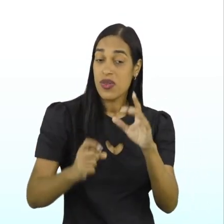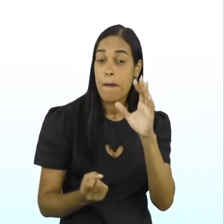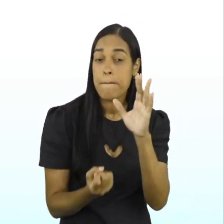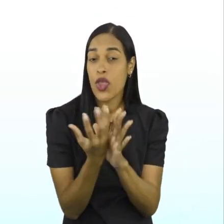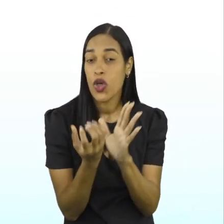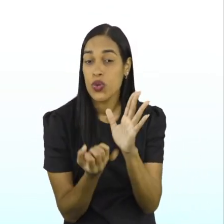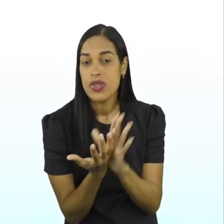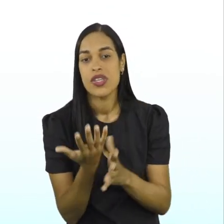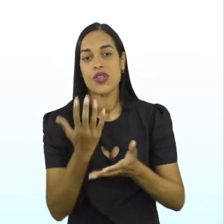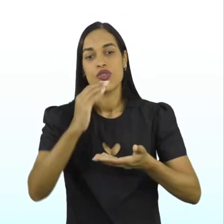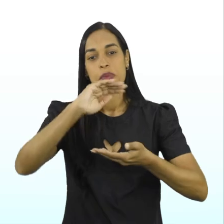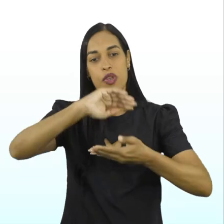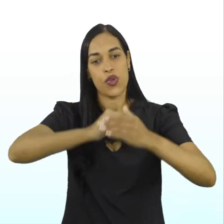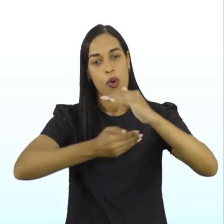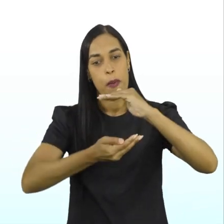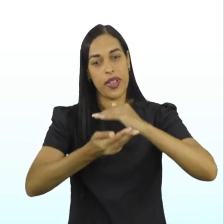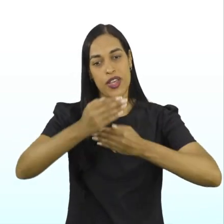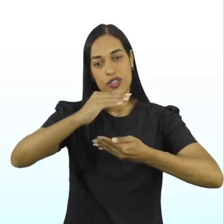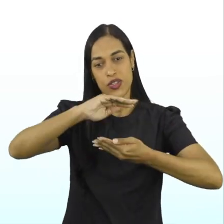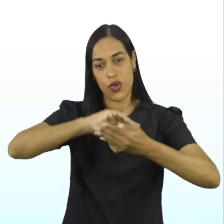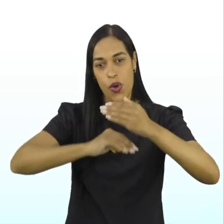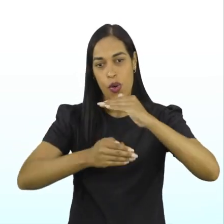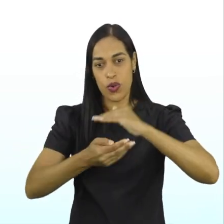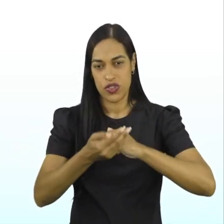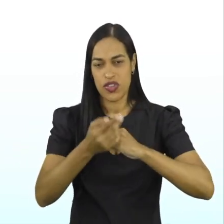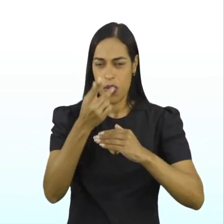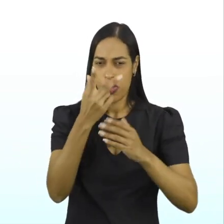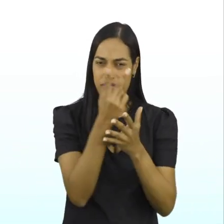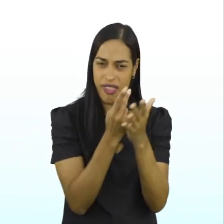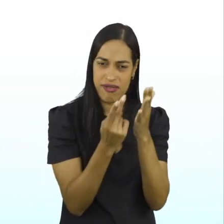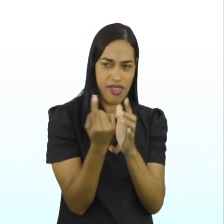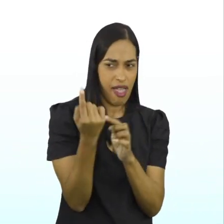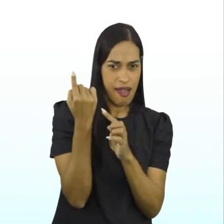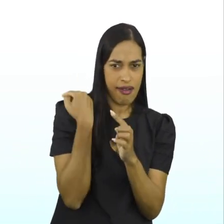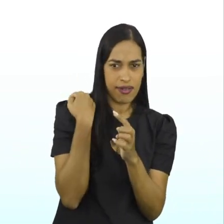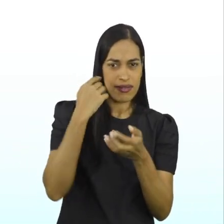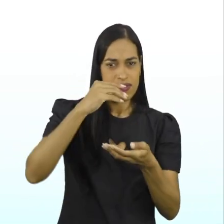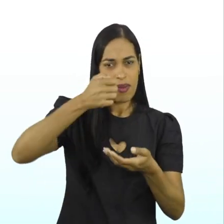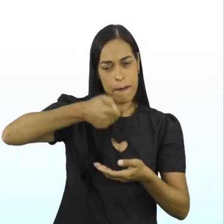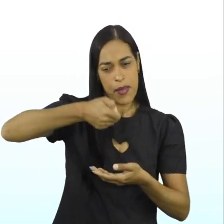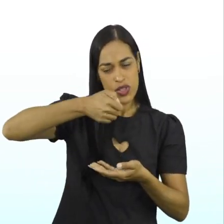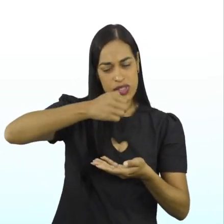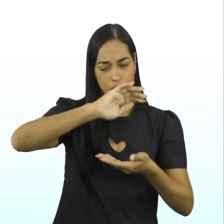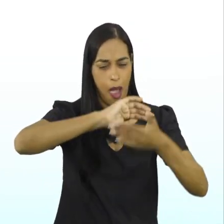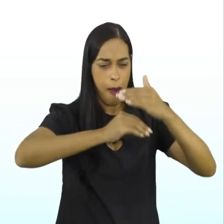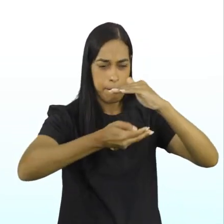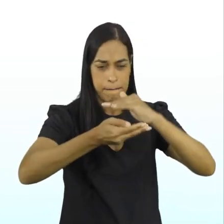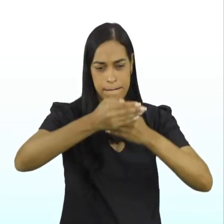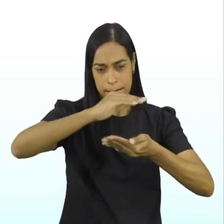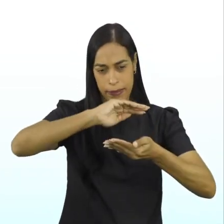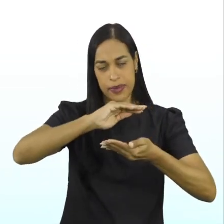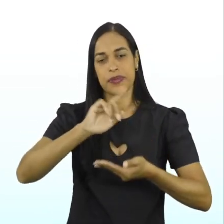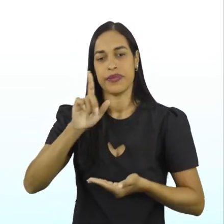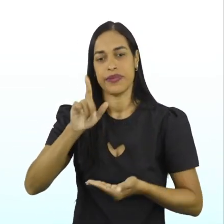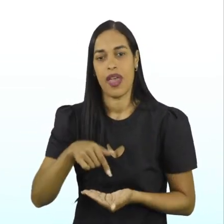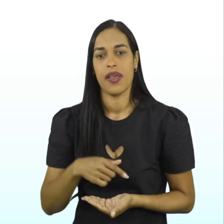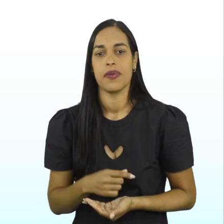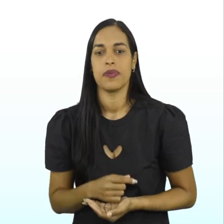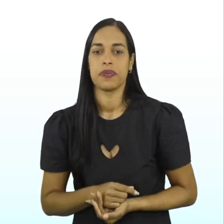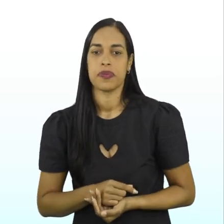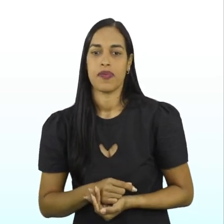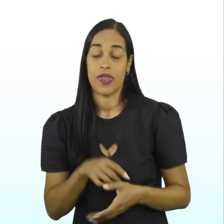falei. Não tem esses lisossomos, essa bolsinha que eu desenhei aí. Essa bolsinha que eu desenhei, olhem para mim. Ela